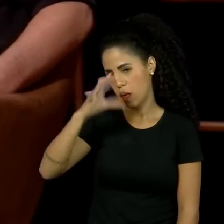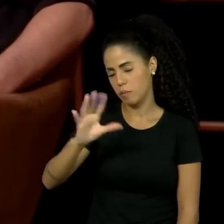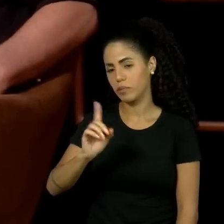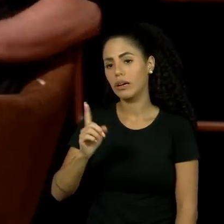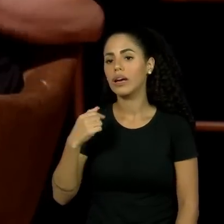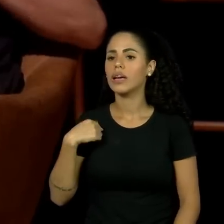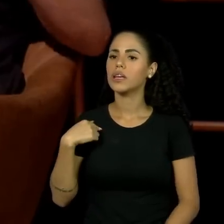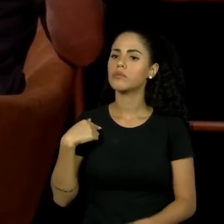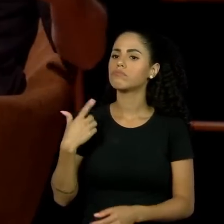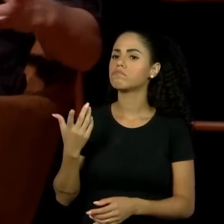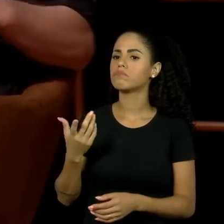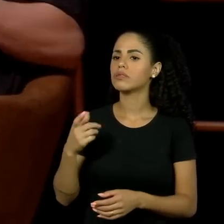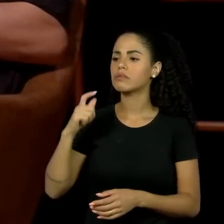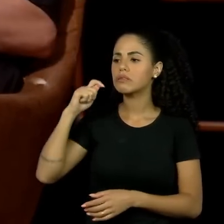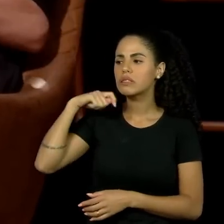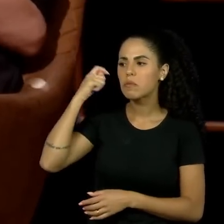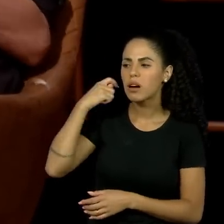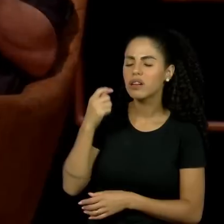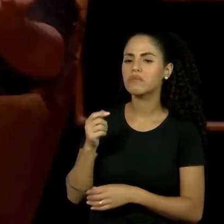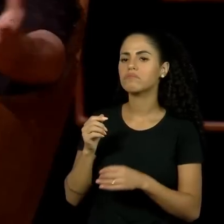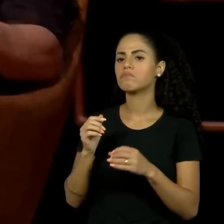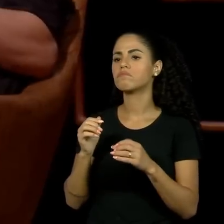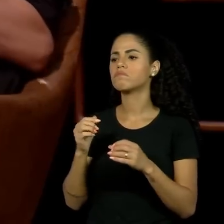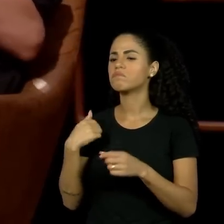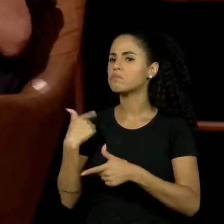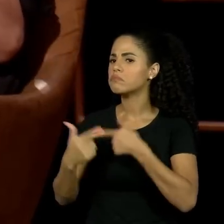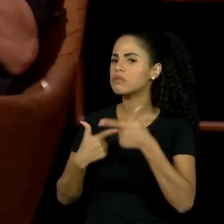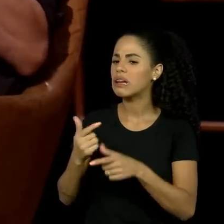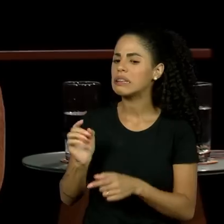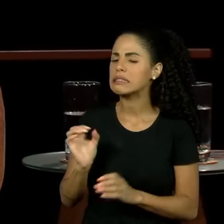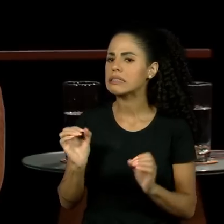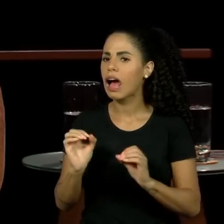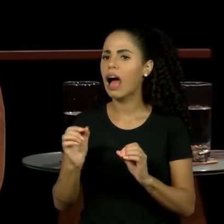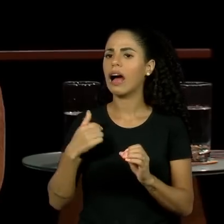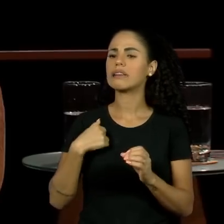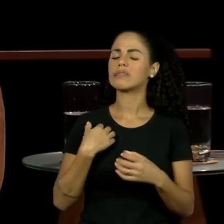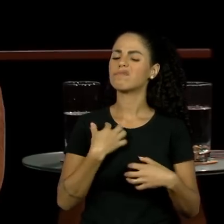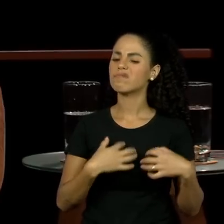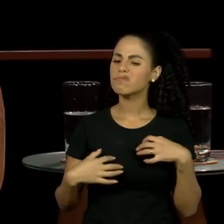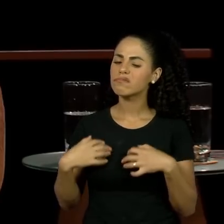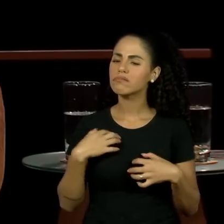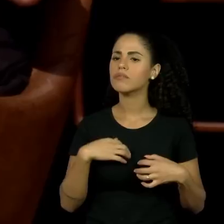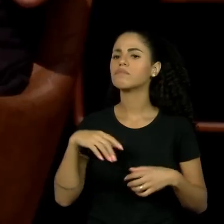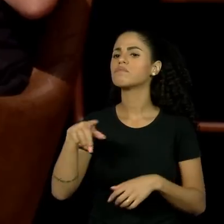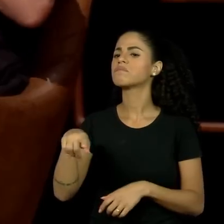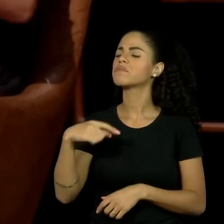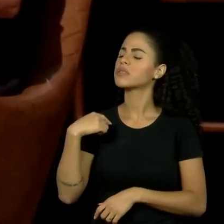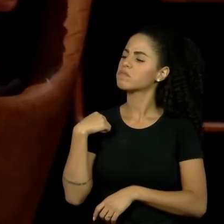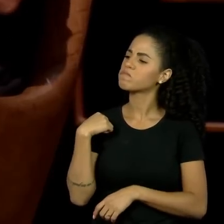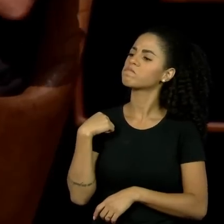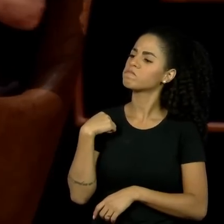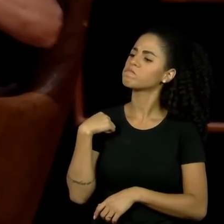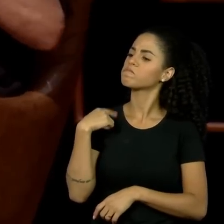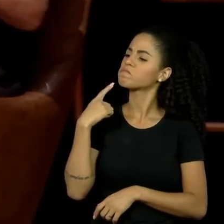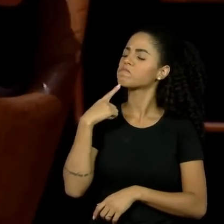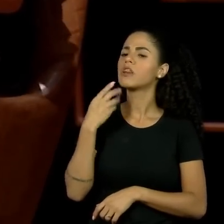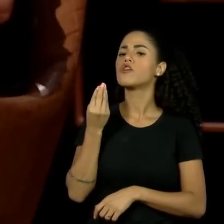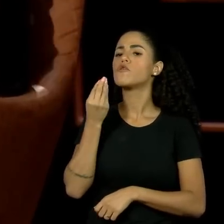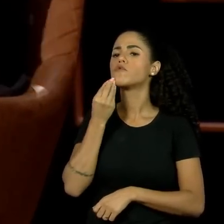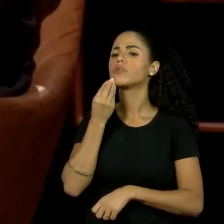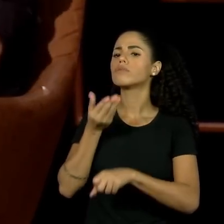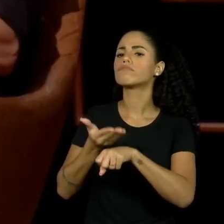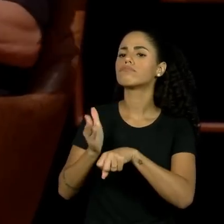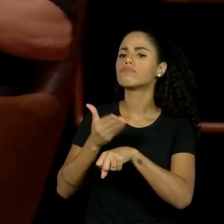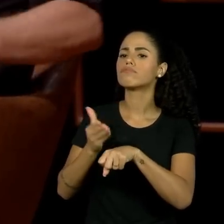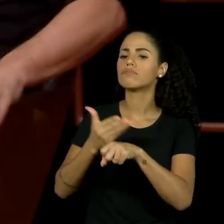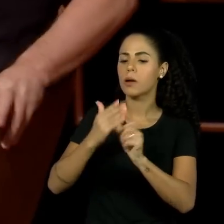sem trabalho de ator, estava muito angustiado. Aí eu falei assim, vou me dedicar, vou pintar, vou desenhar,